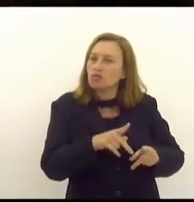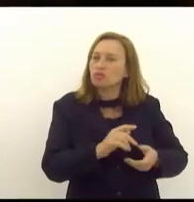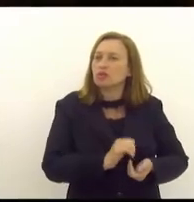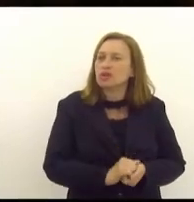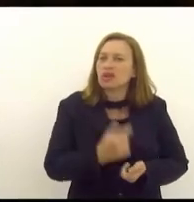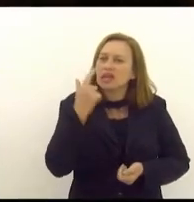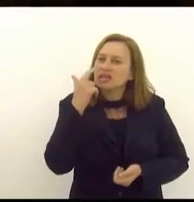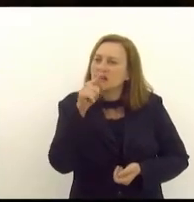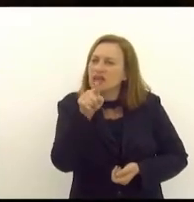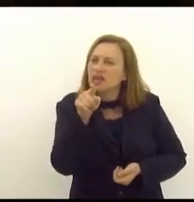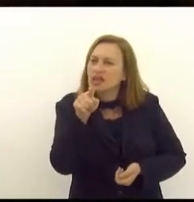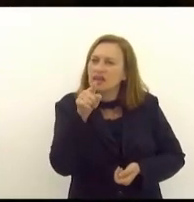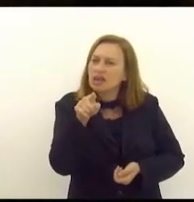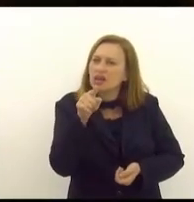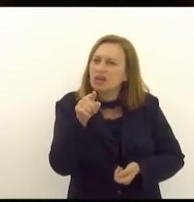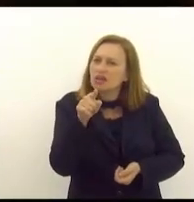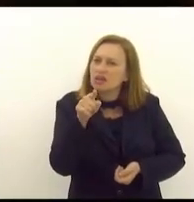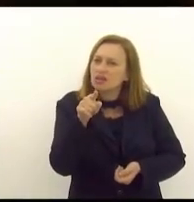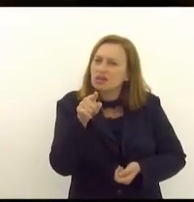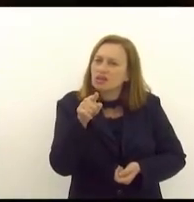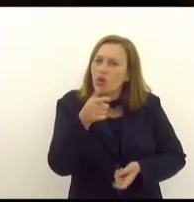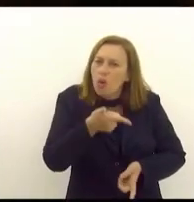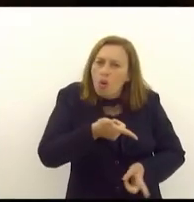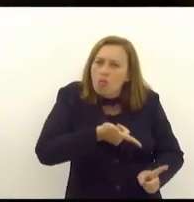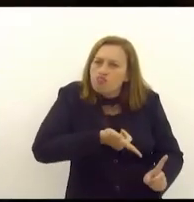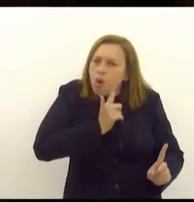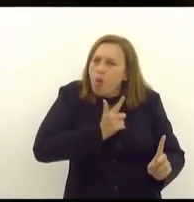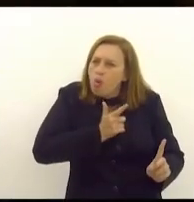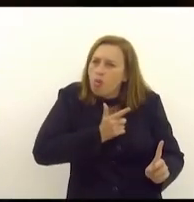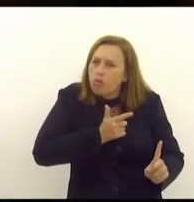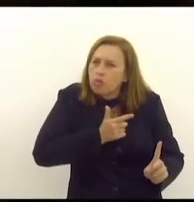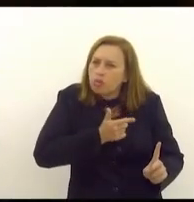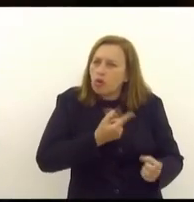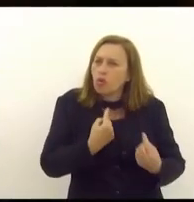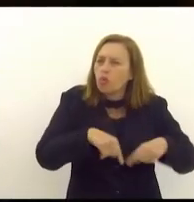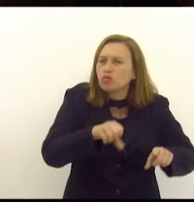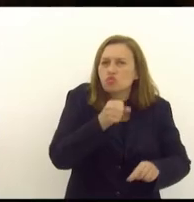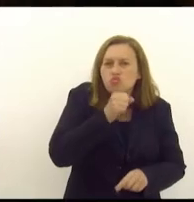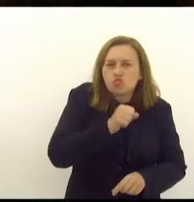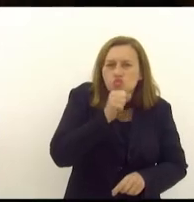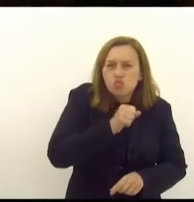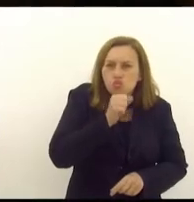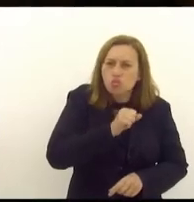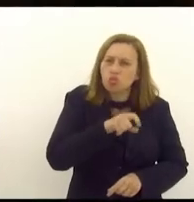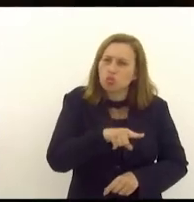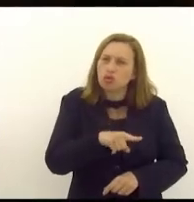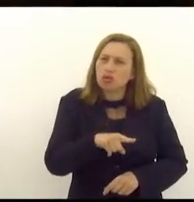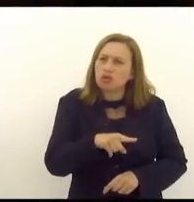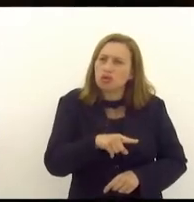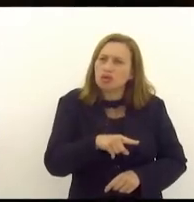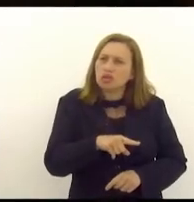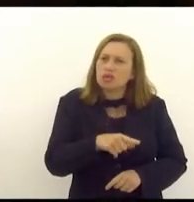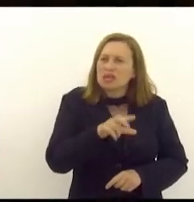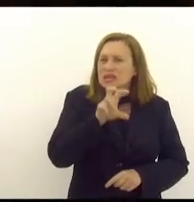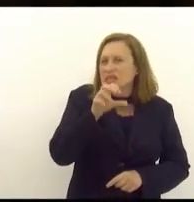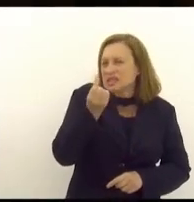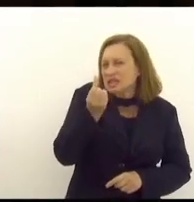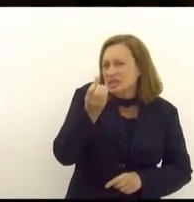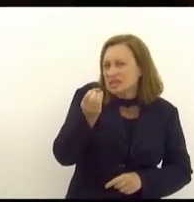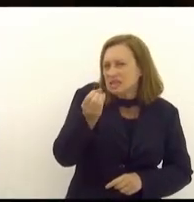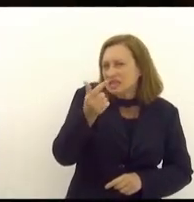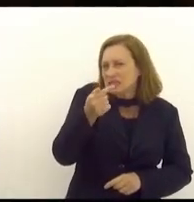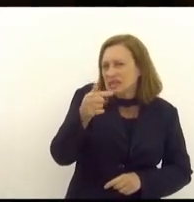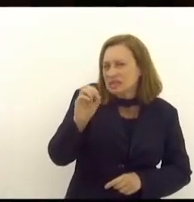ela foi disparada contra uma senhora de cerca de 60